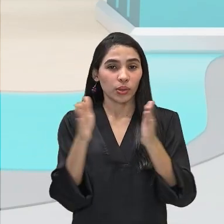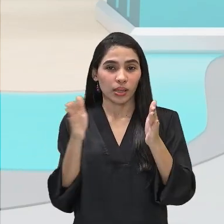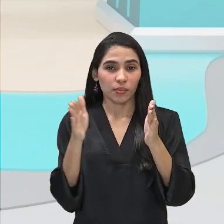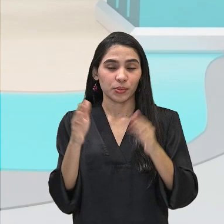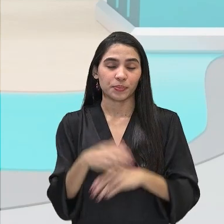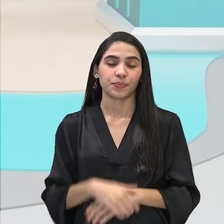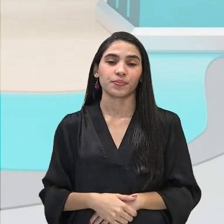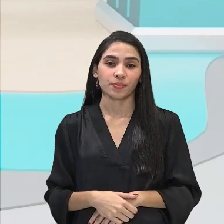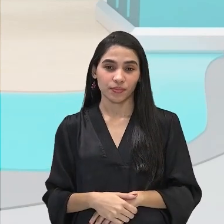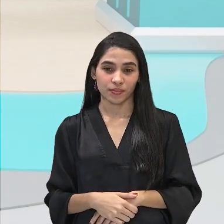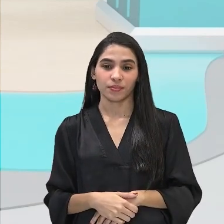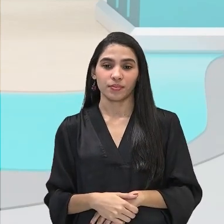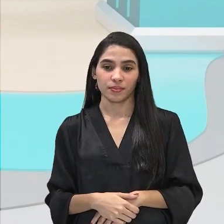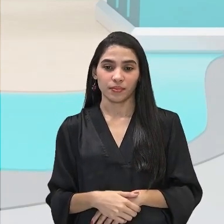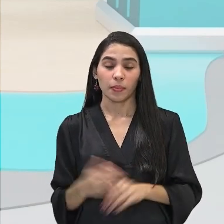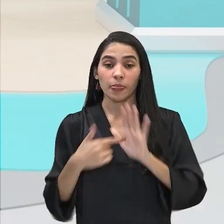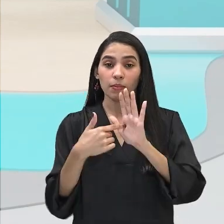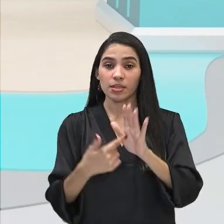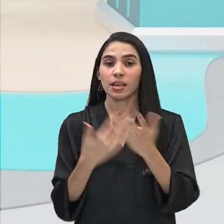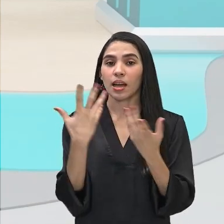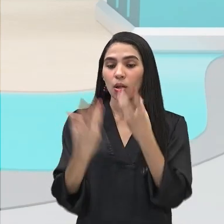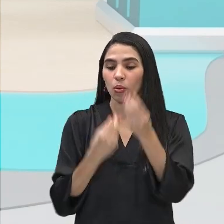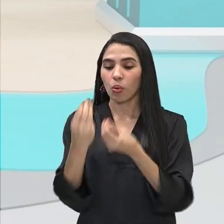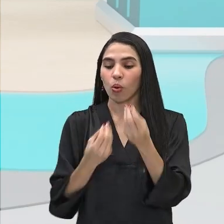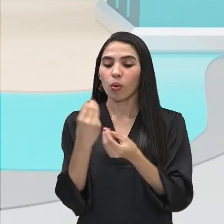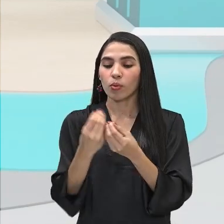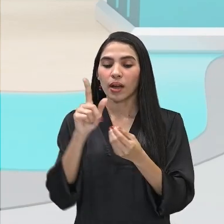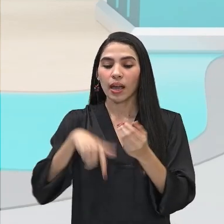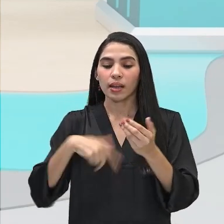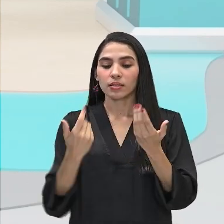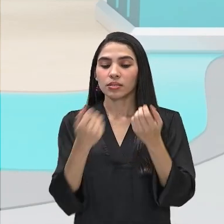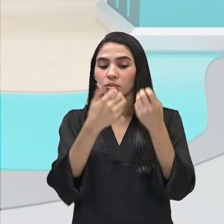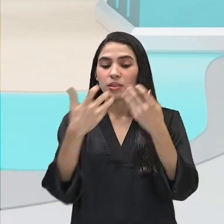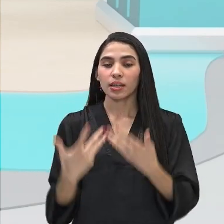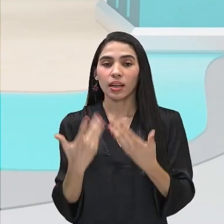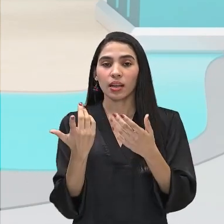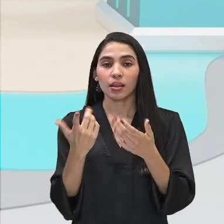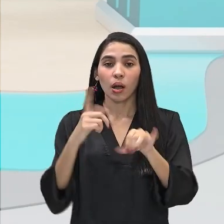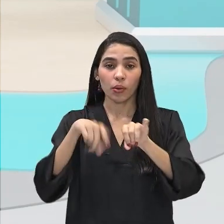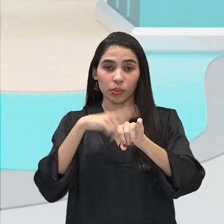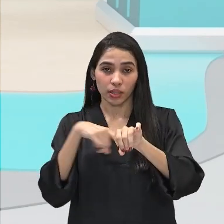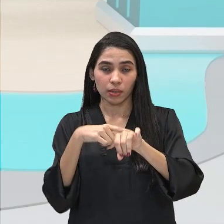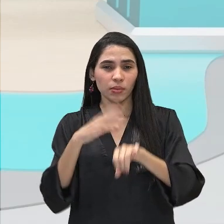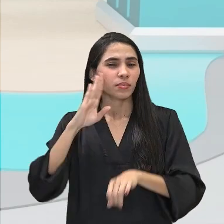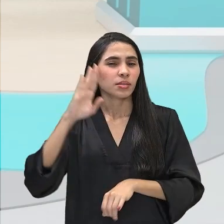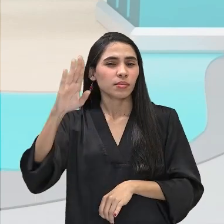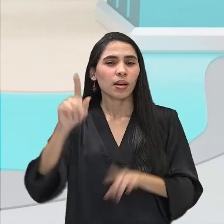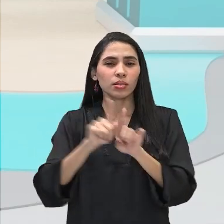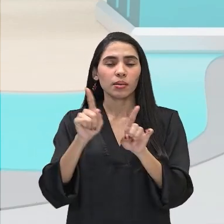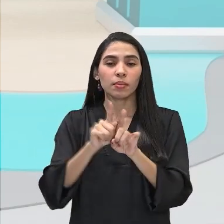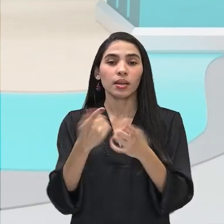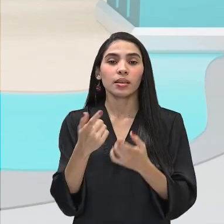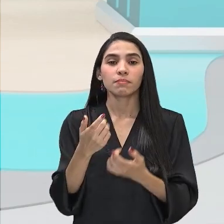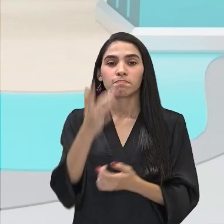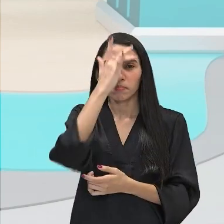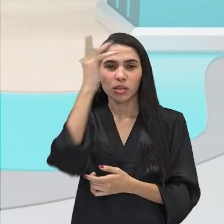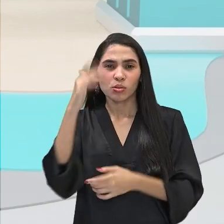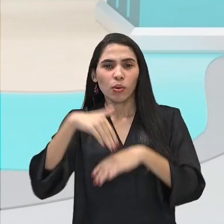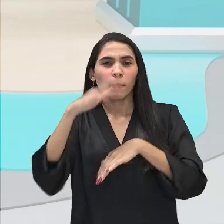tempo, de demonstrar aí essa narrativa histórica. Inclusive, um dos cronistas